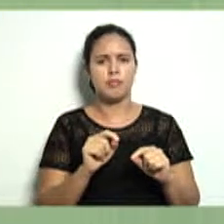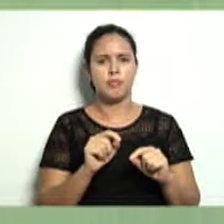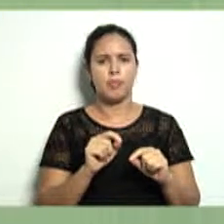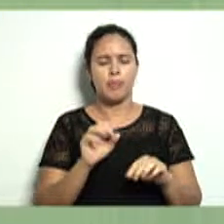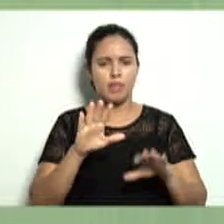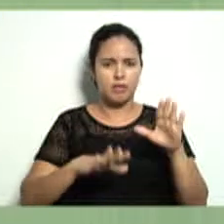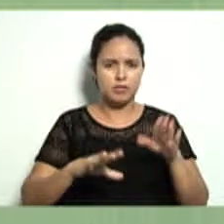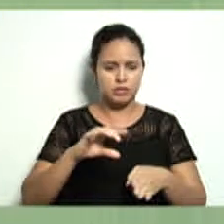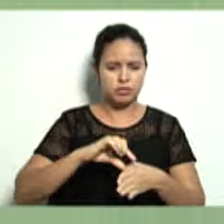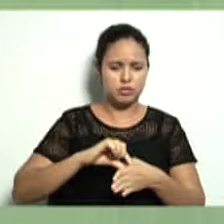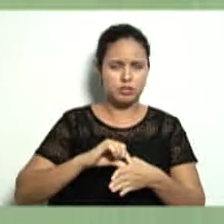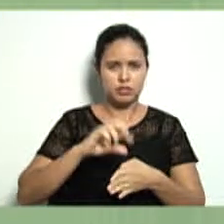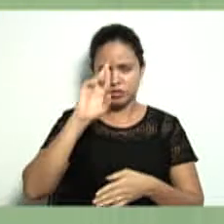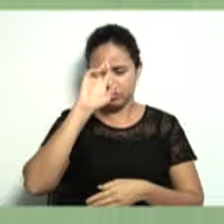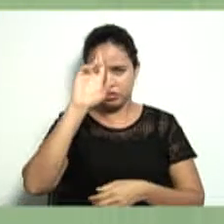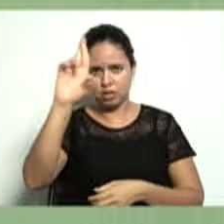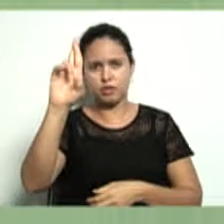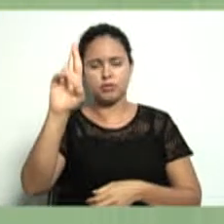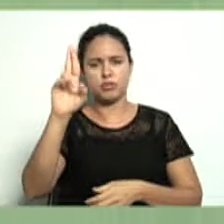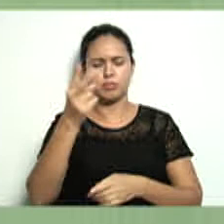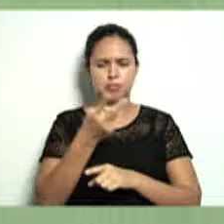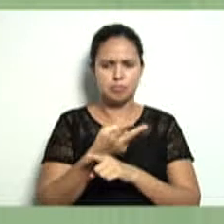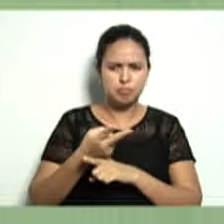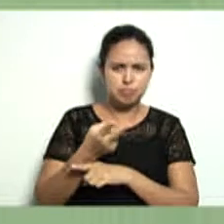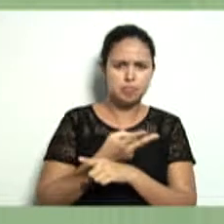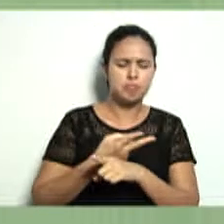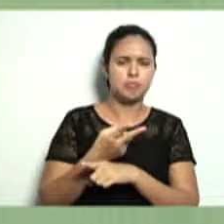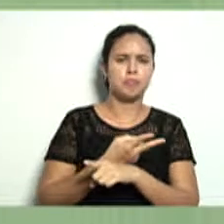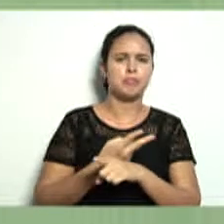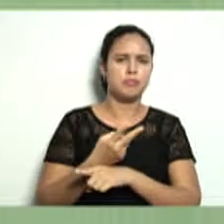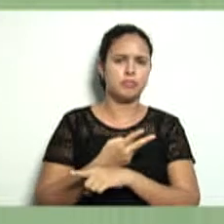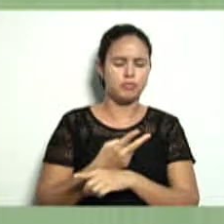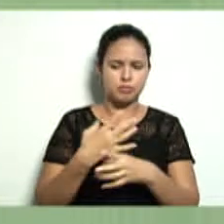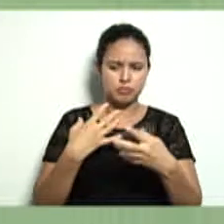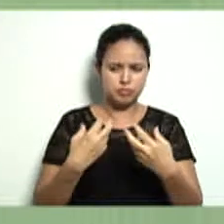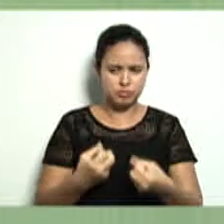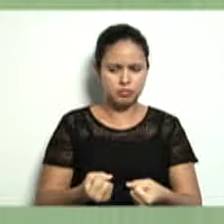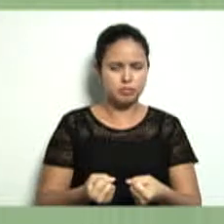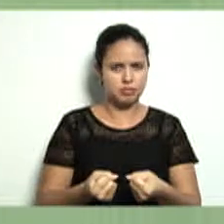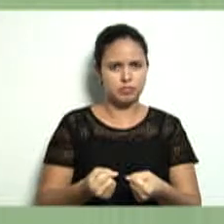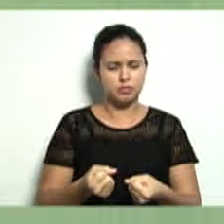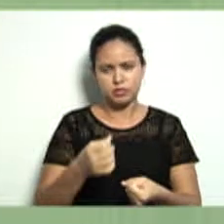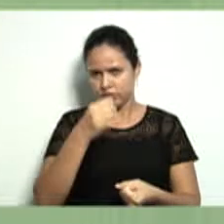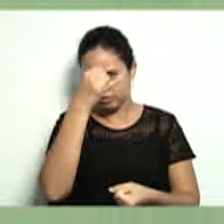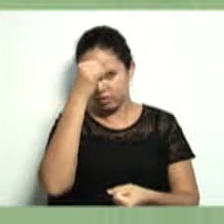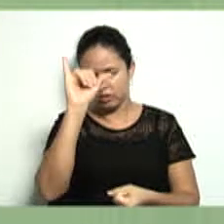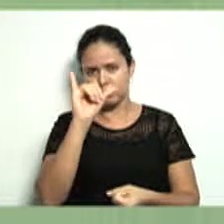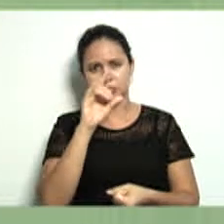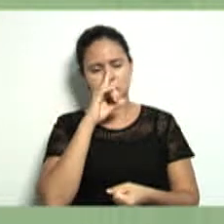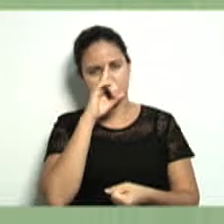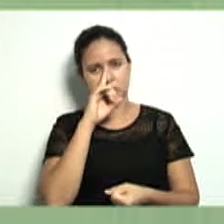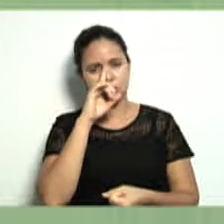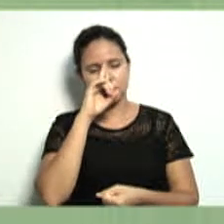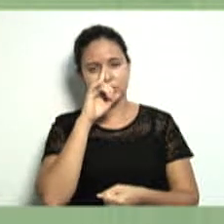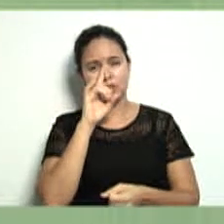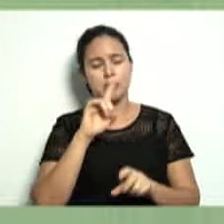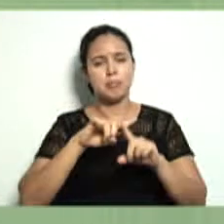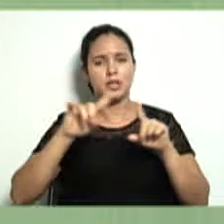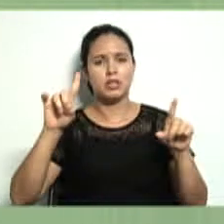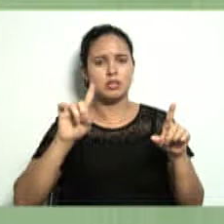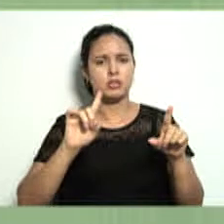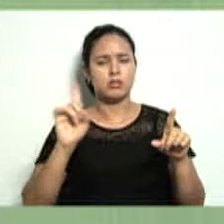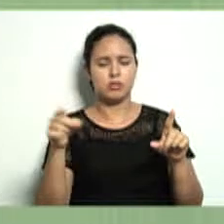é um chefe, ele busca essa tendência de assumir menos riscos. Mas quando a gente trabalha em equipe, a gente tem